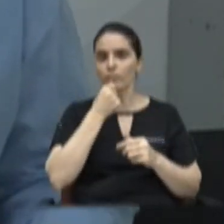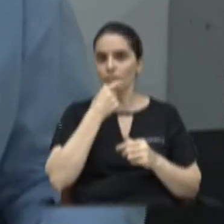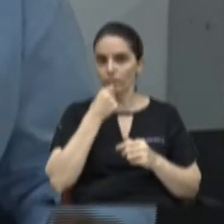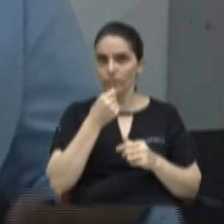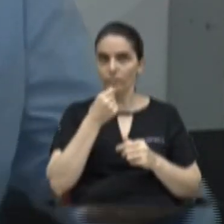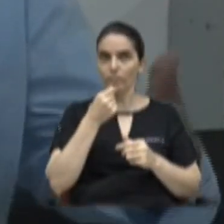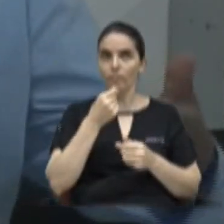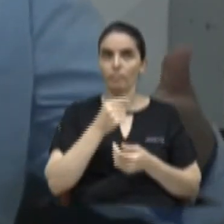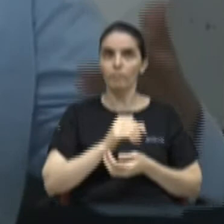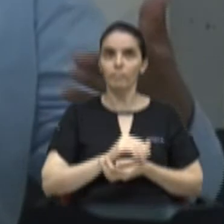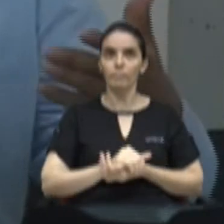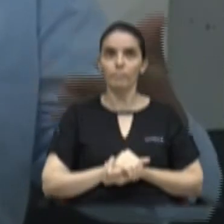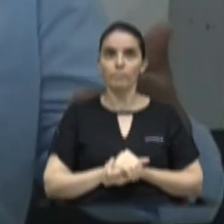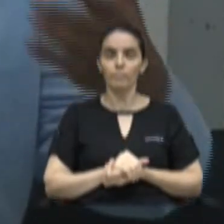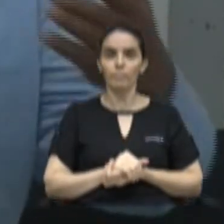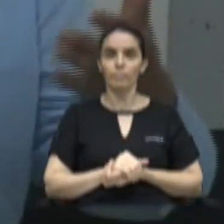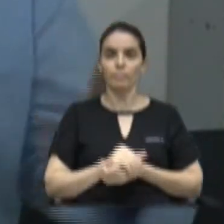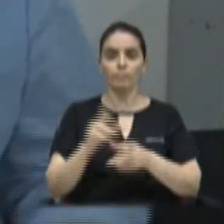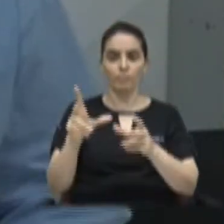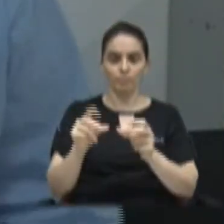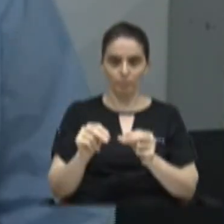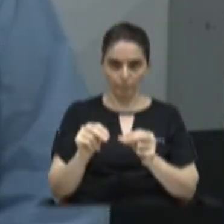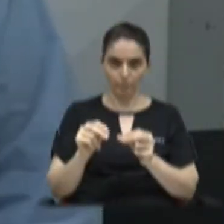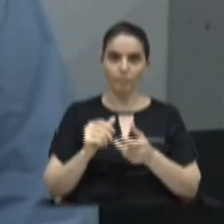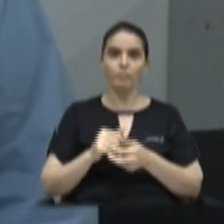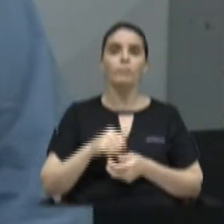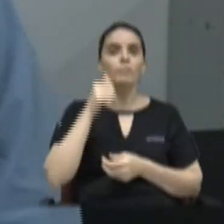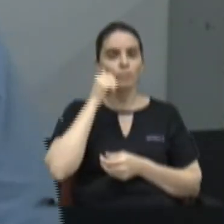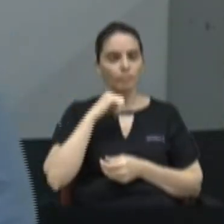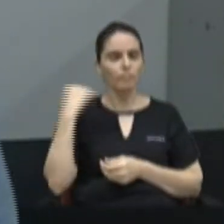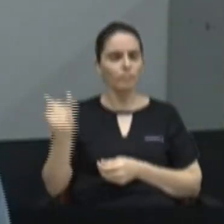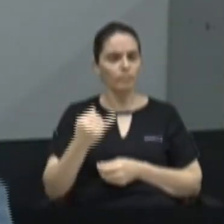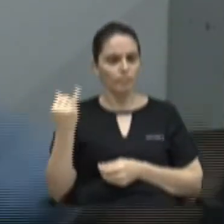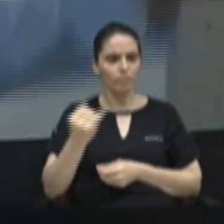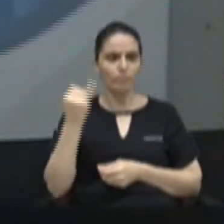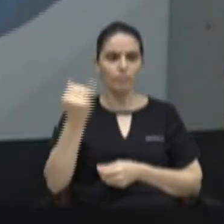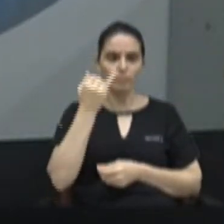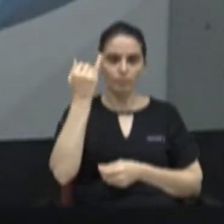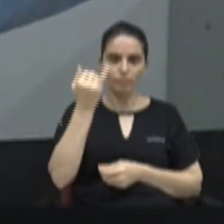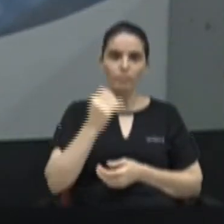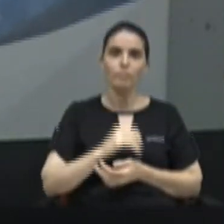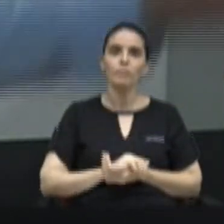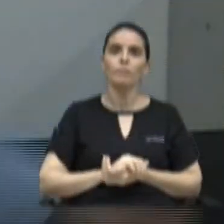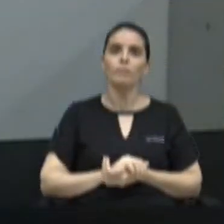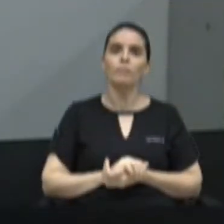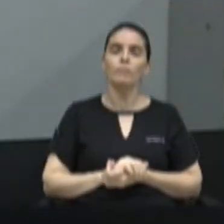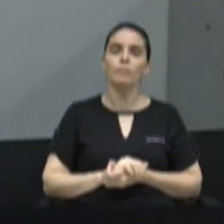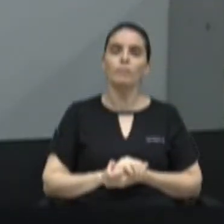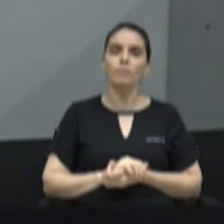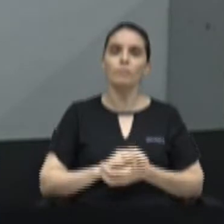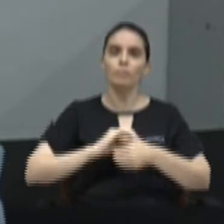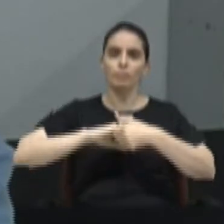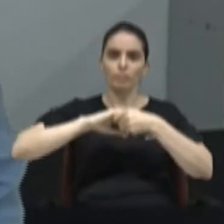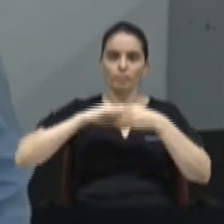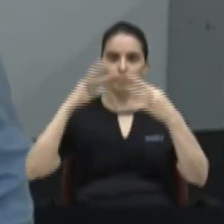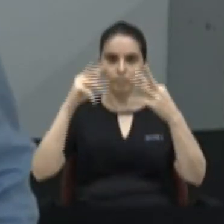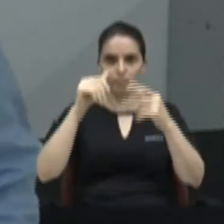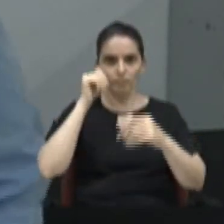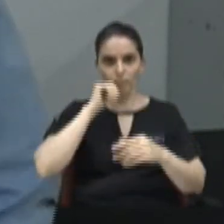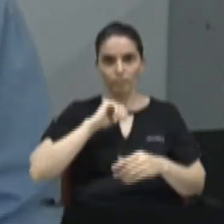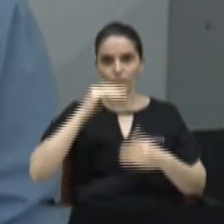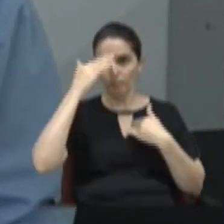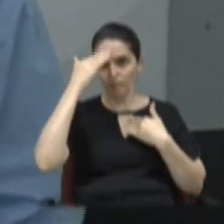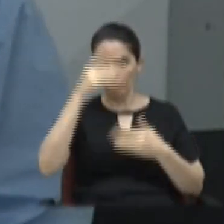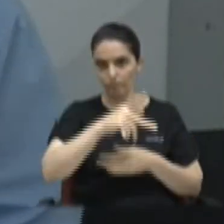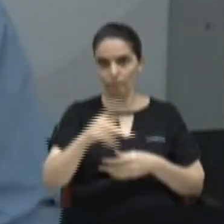machos, temos sim que reconhecer a importância da mulher. Então, em nome da esposa Daniela, o qual eu cumprimento todas as mulheres.